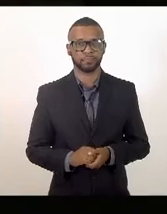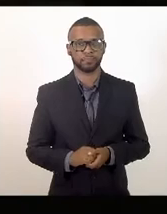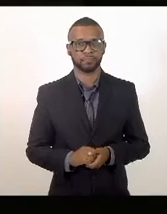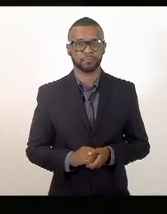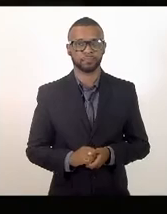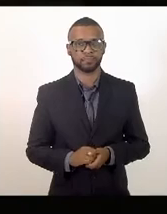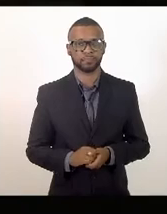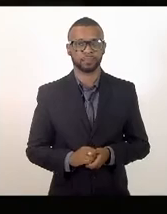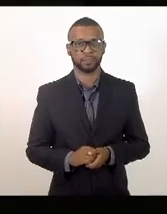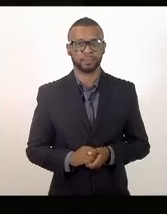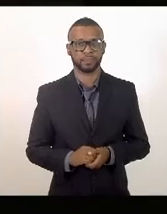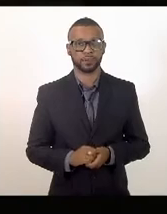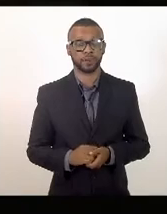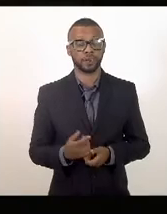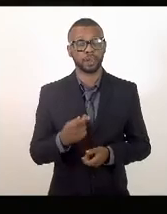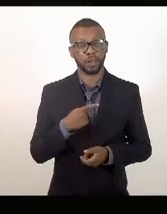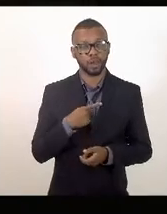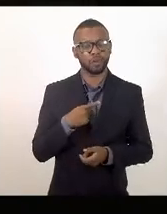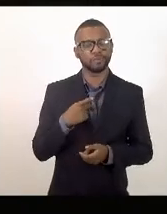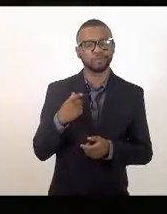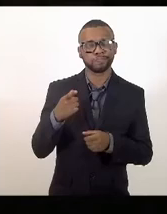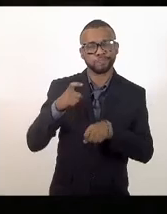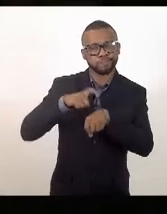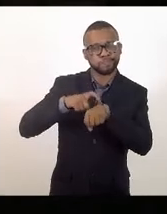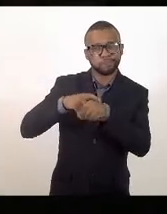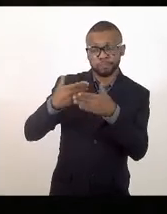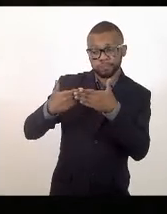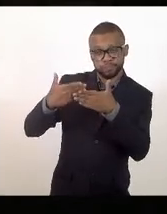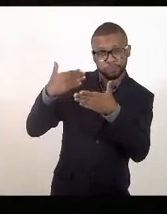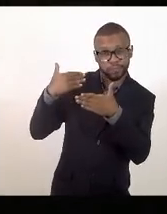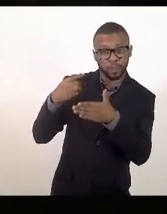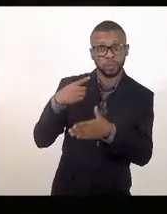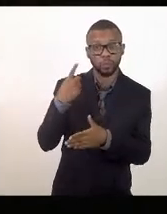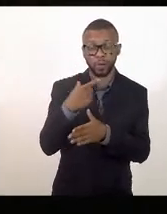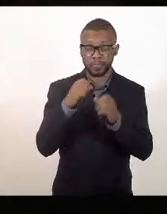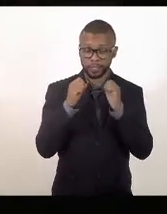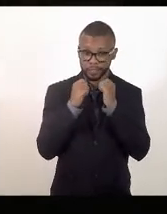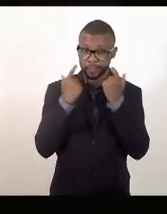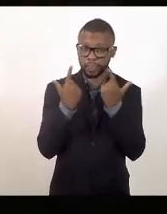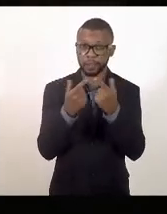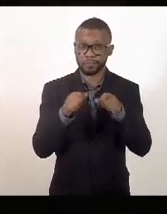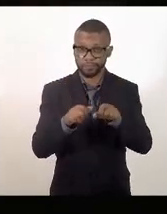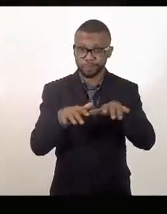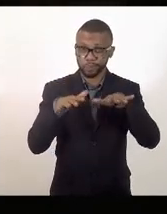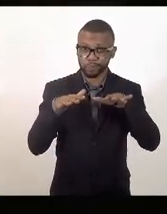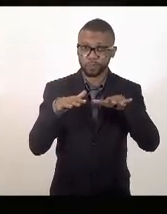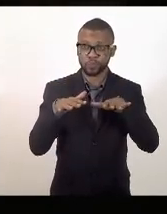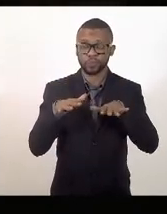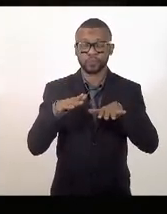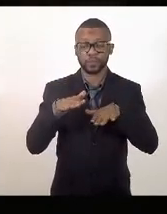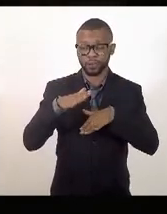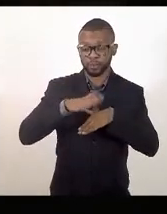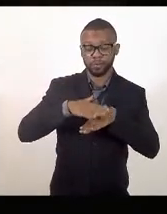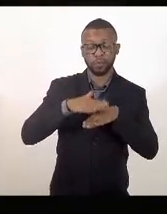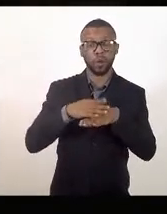ainda há pouco, nós aqui da Assembleia fizemos um minuto de